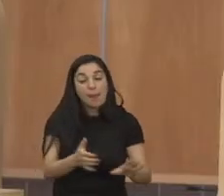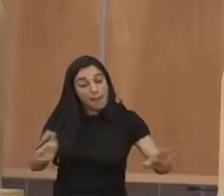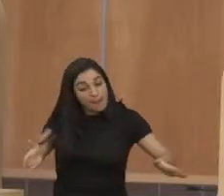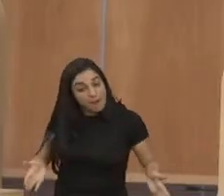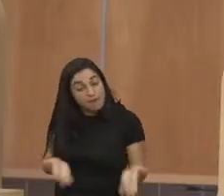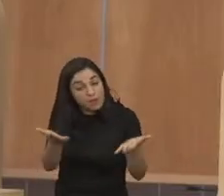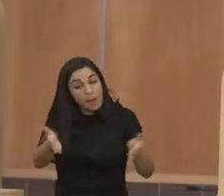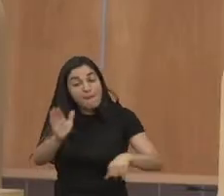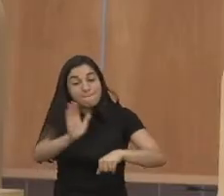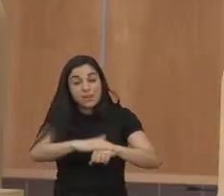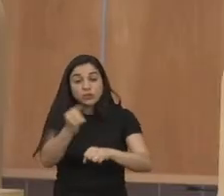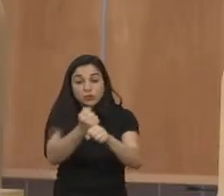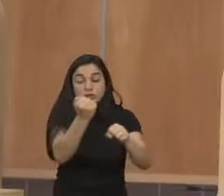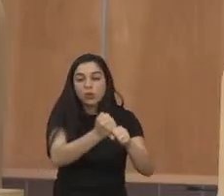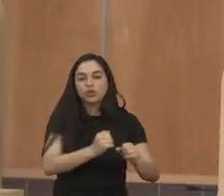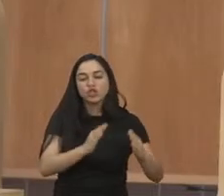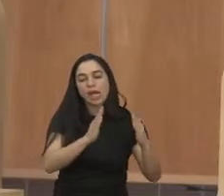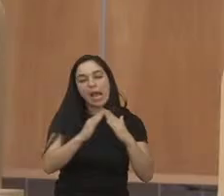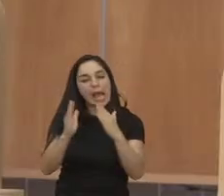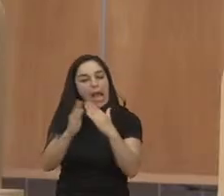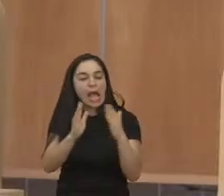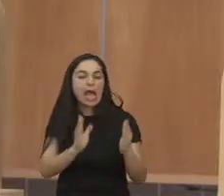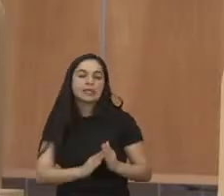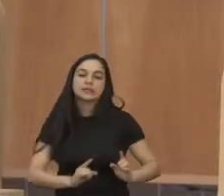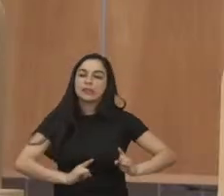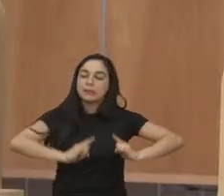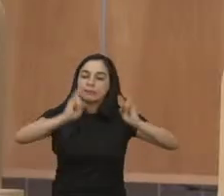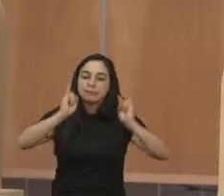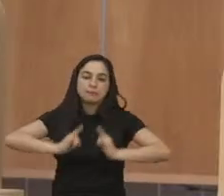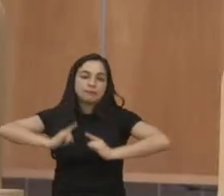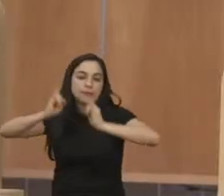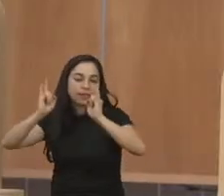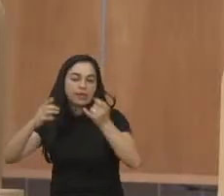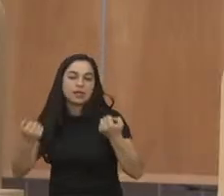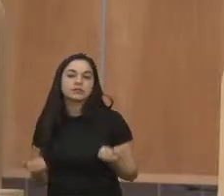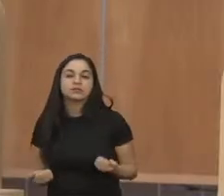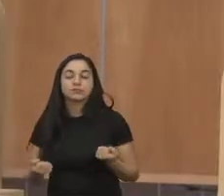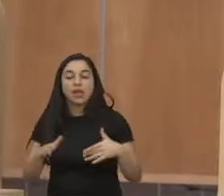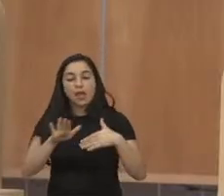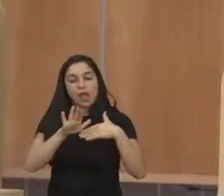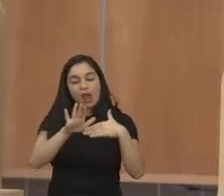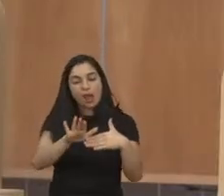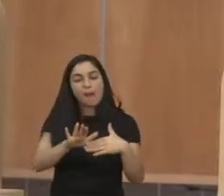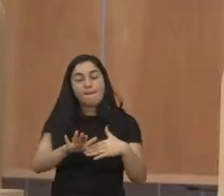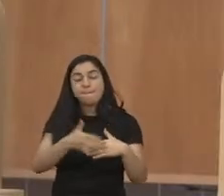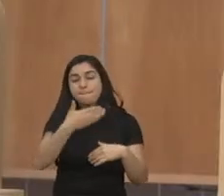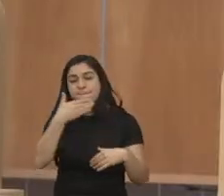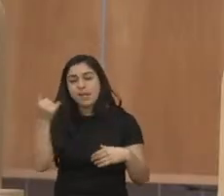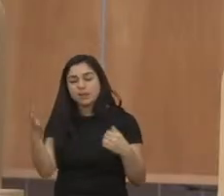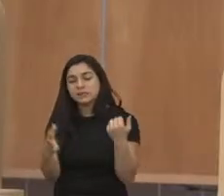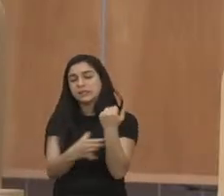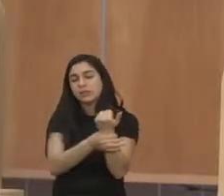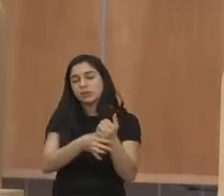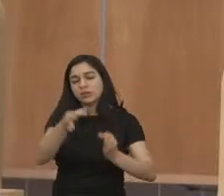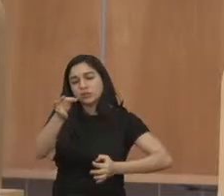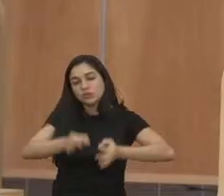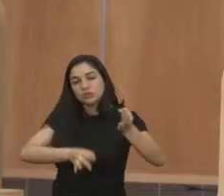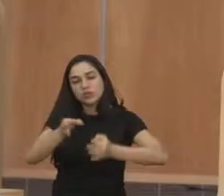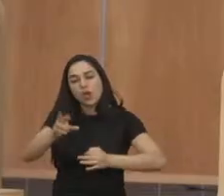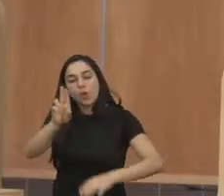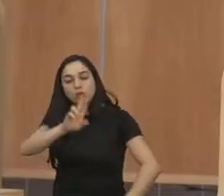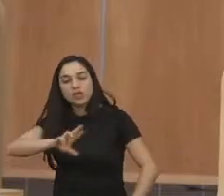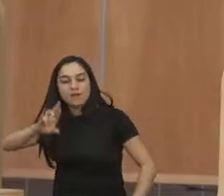de maneira organizada e de maneira desburocrática também, e aumentar a segurança jurídica, otimizar a fiscalização